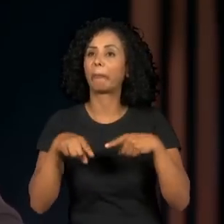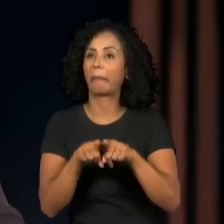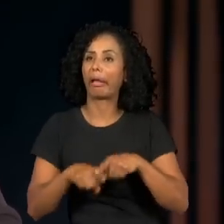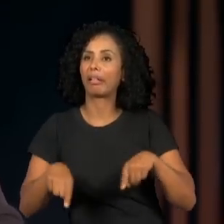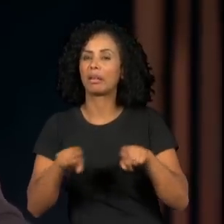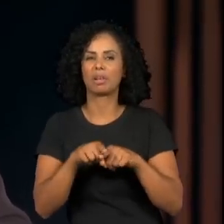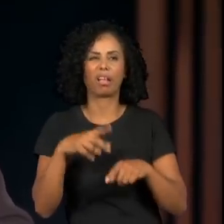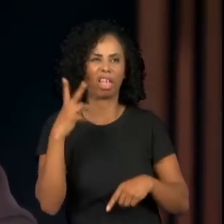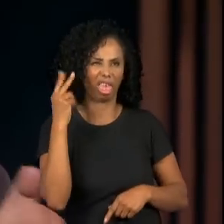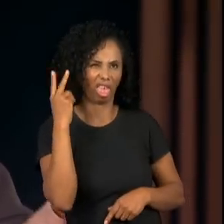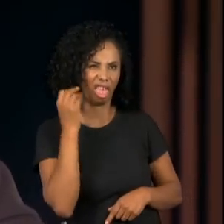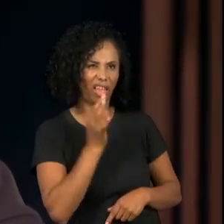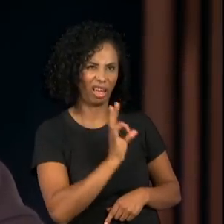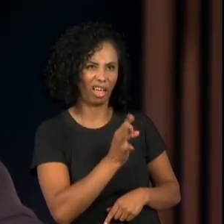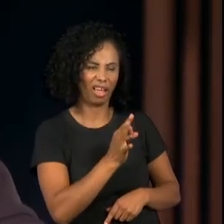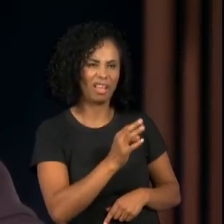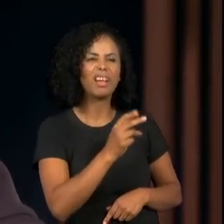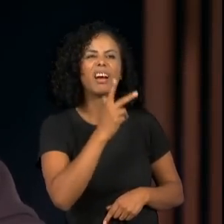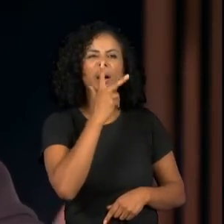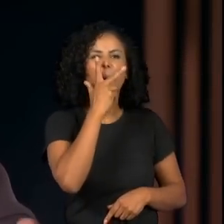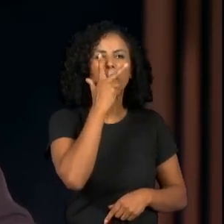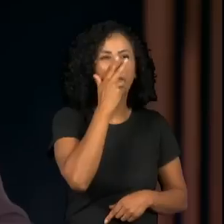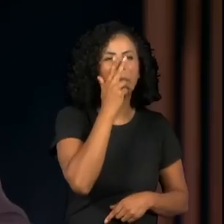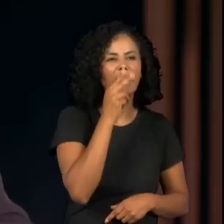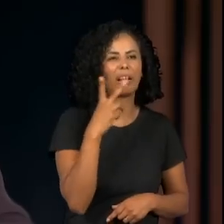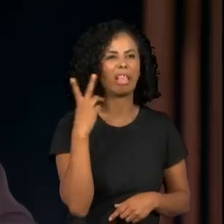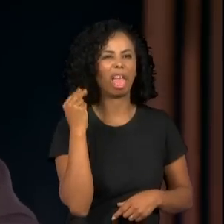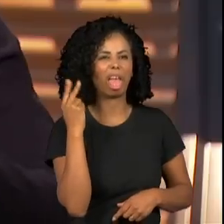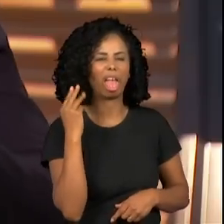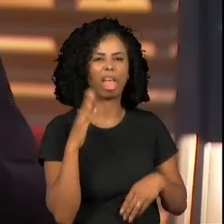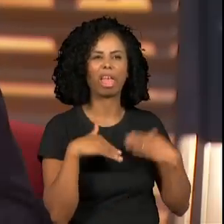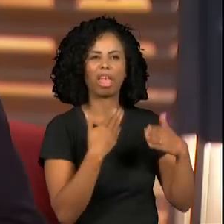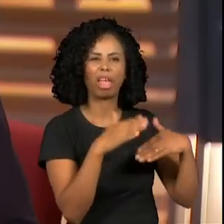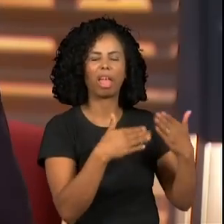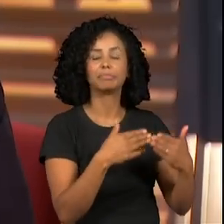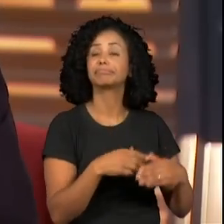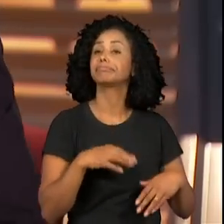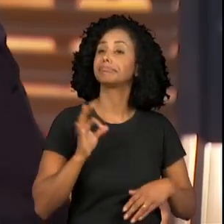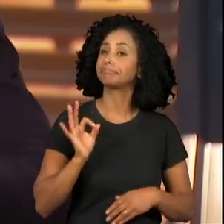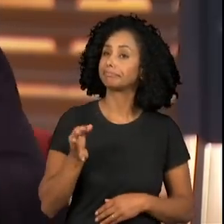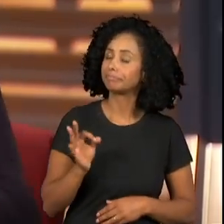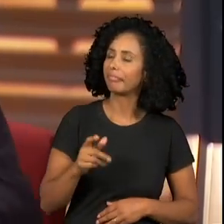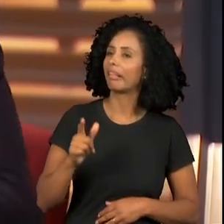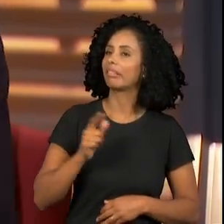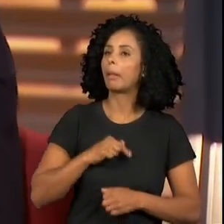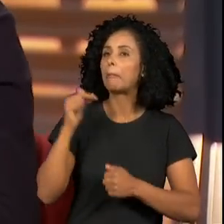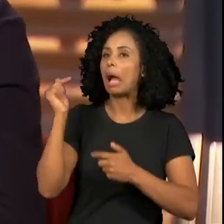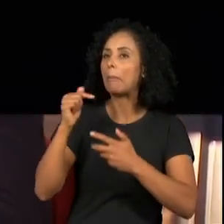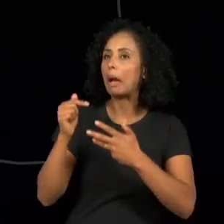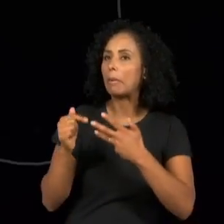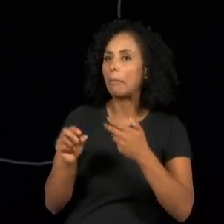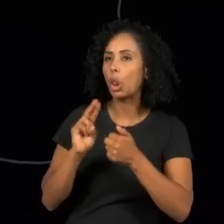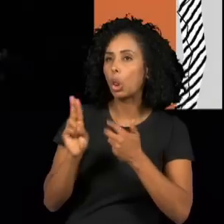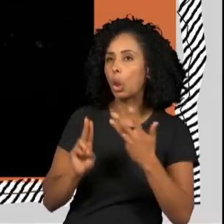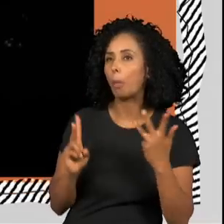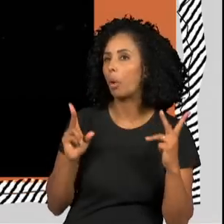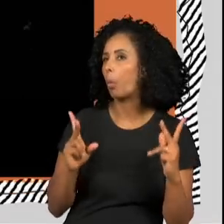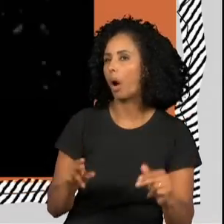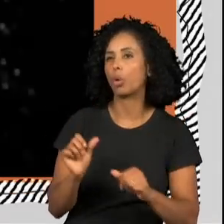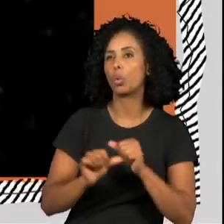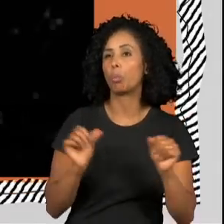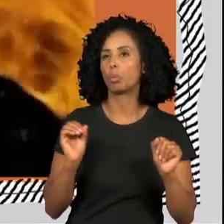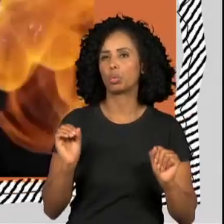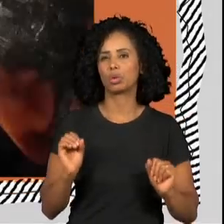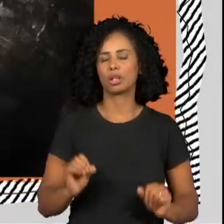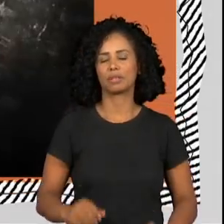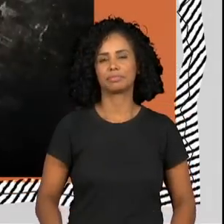É tão velha que os filhos têm número, né? São numerados. Né? Tem número, tem sobrenome, tem a mesma picada.